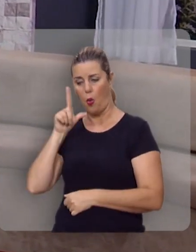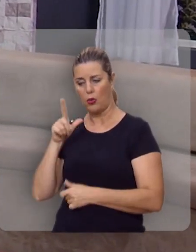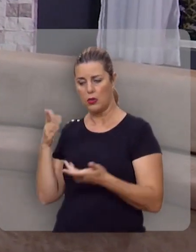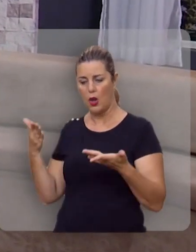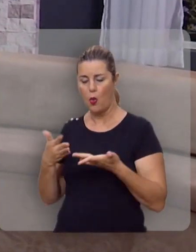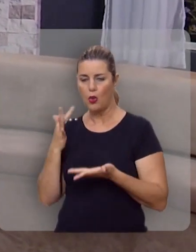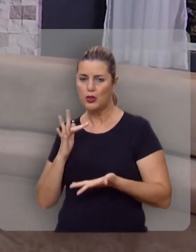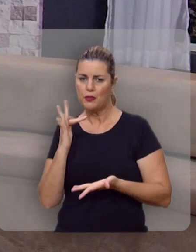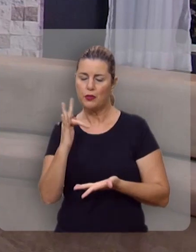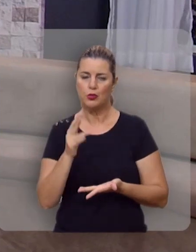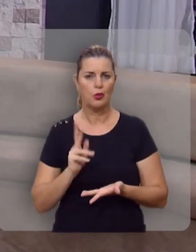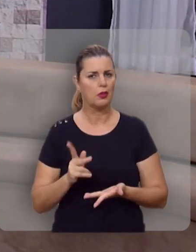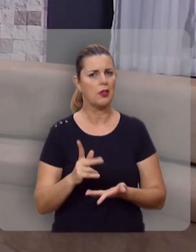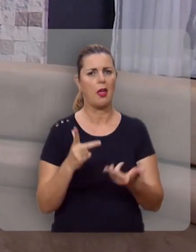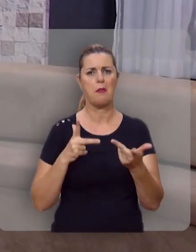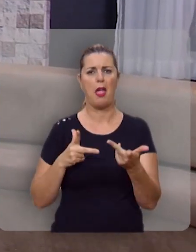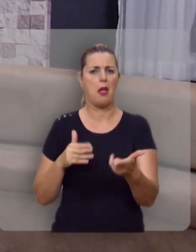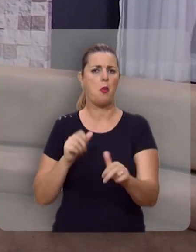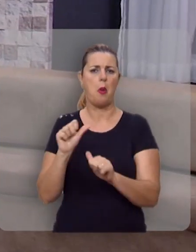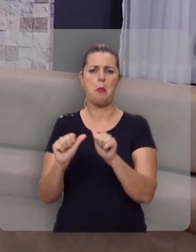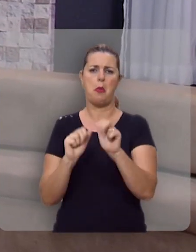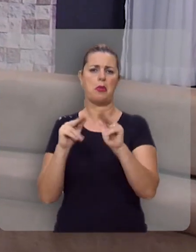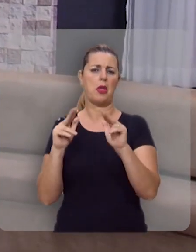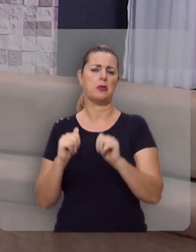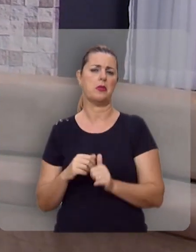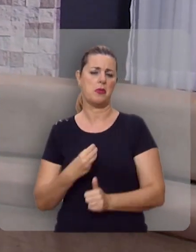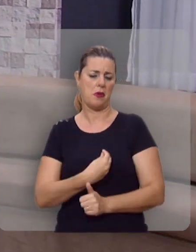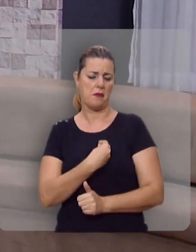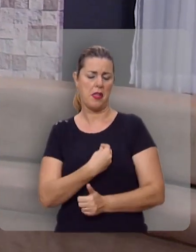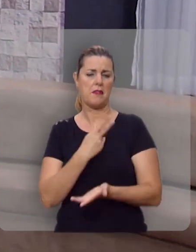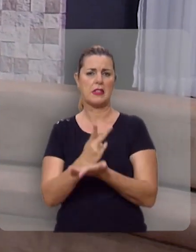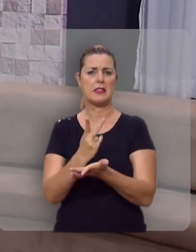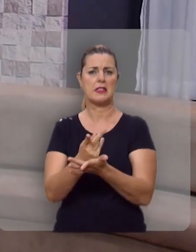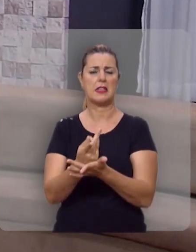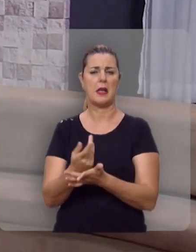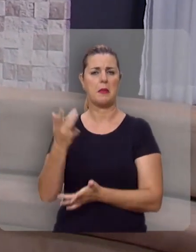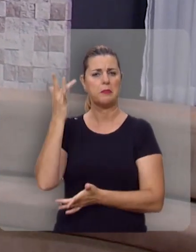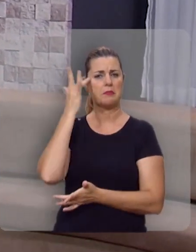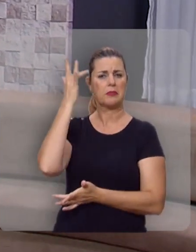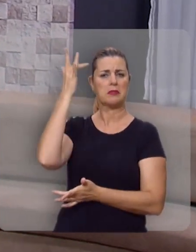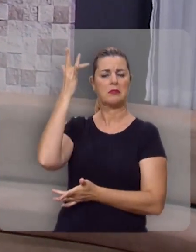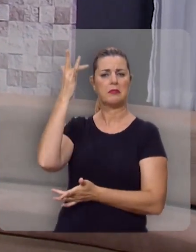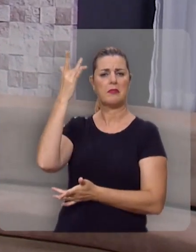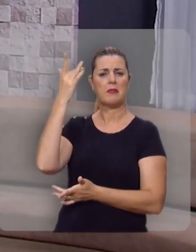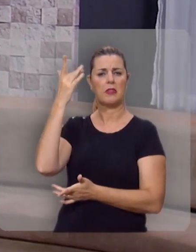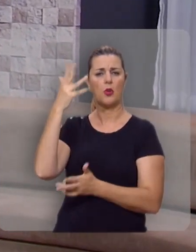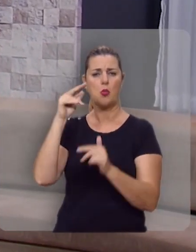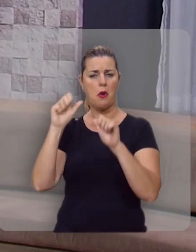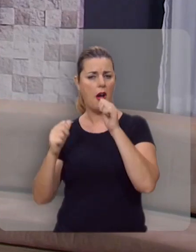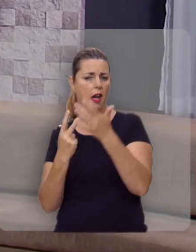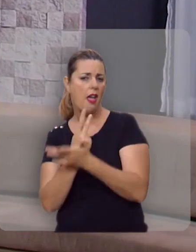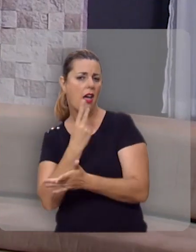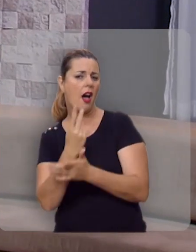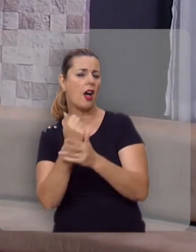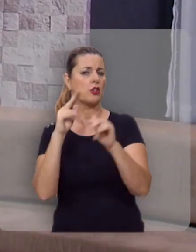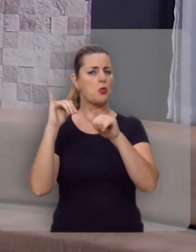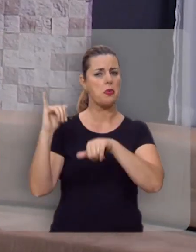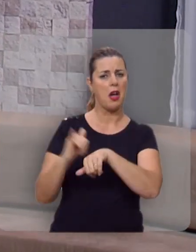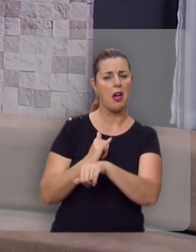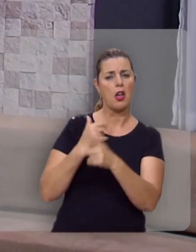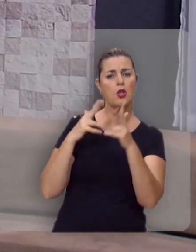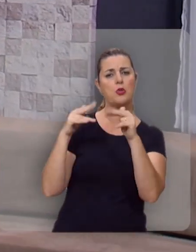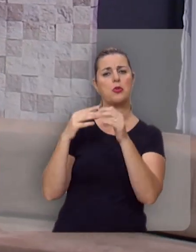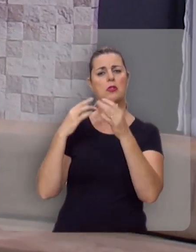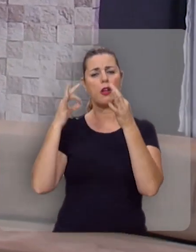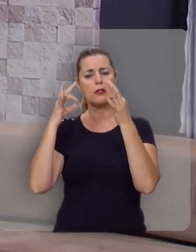Foi ontem, é hoje e vai ser sempre. Palavra viva, palavra inspirada, palavra inerrante, palavra